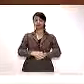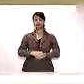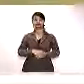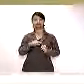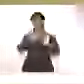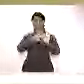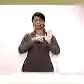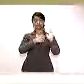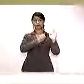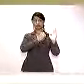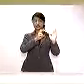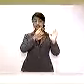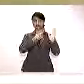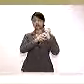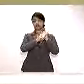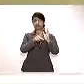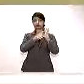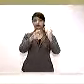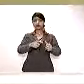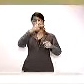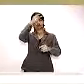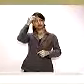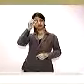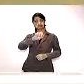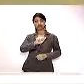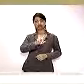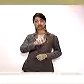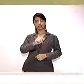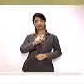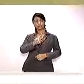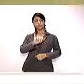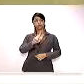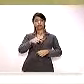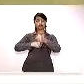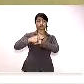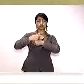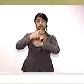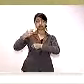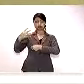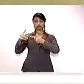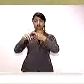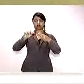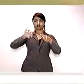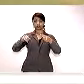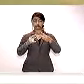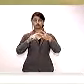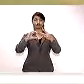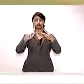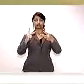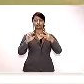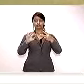item 85 Contas da Prefeitura de Sarapuí de 2014 a TJ e chefia eh